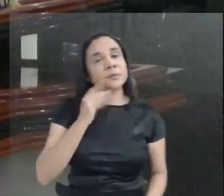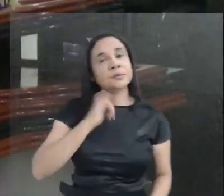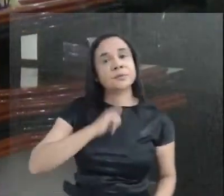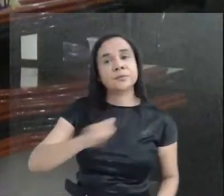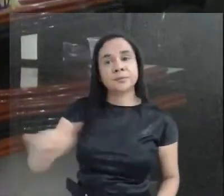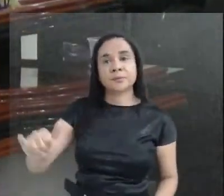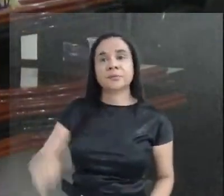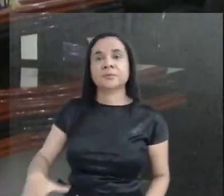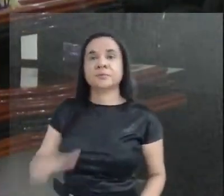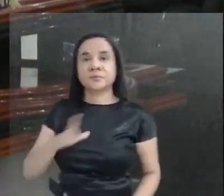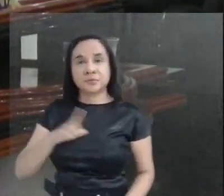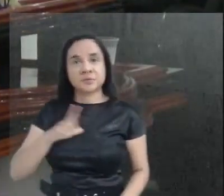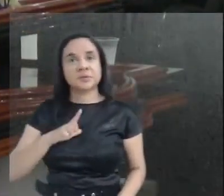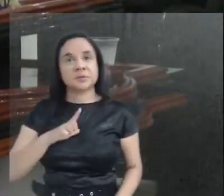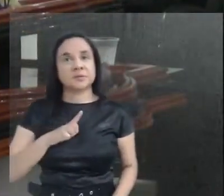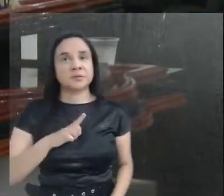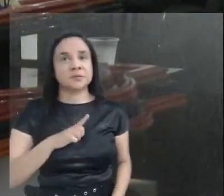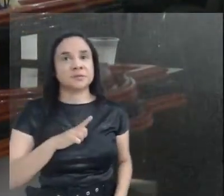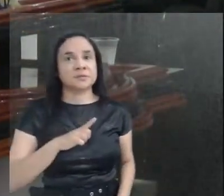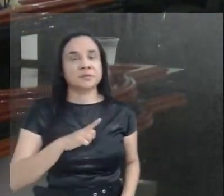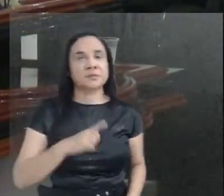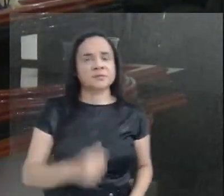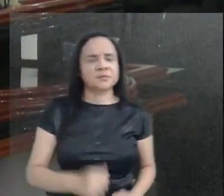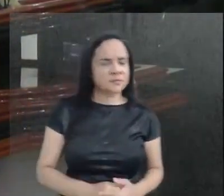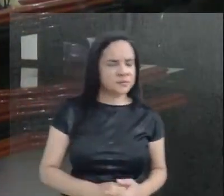uma mureta, uma parede,